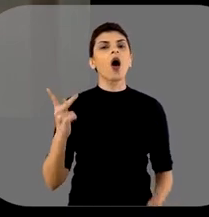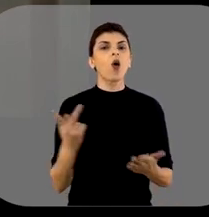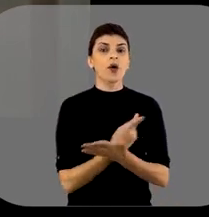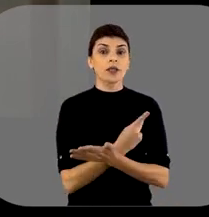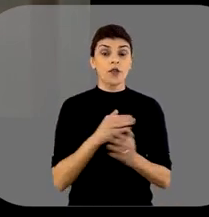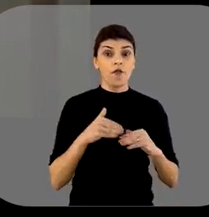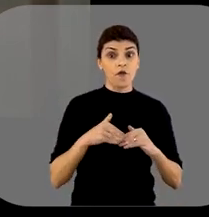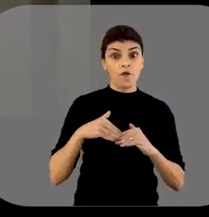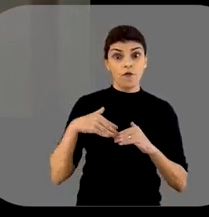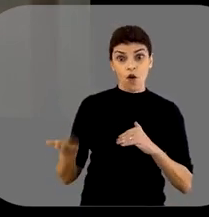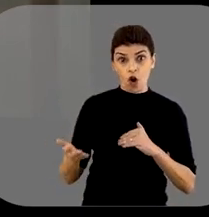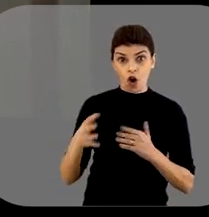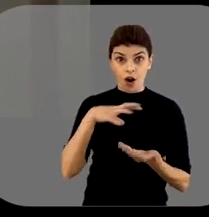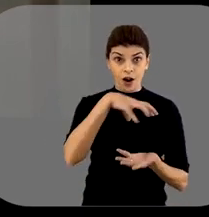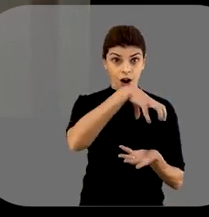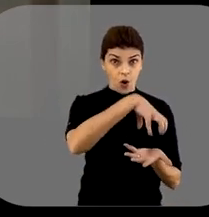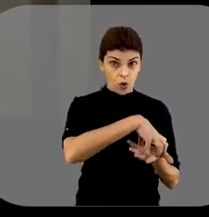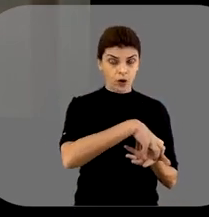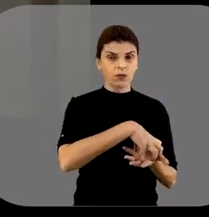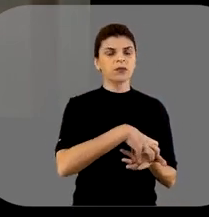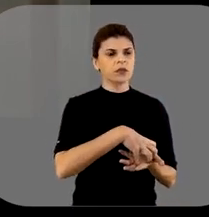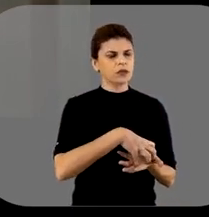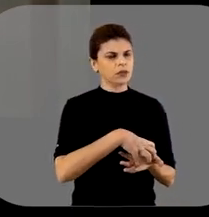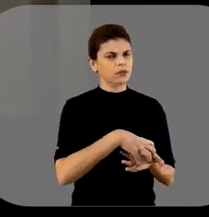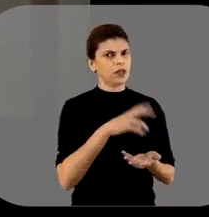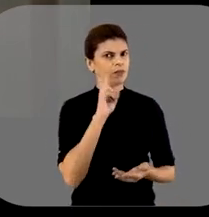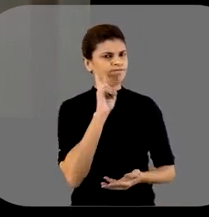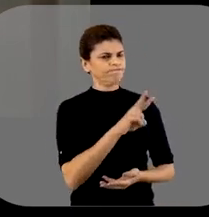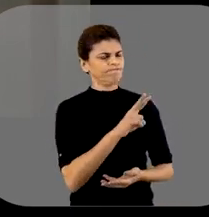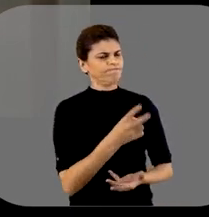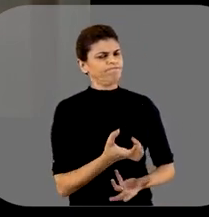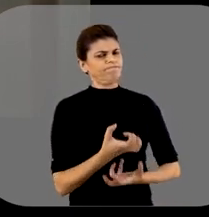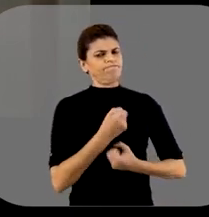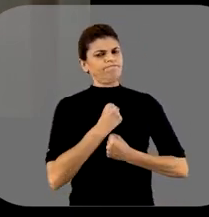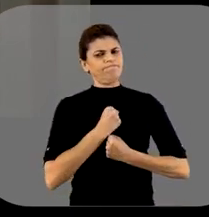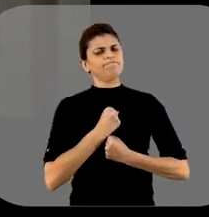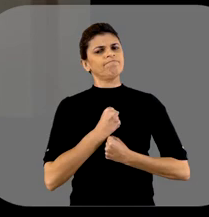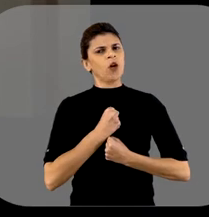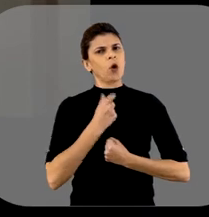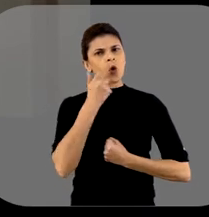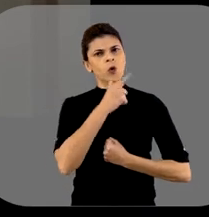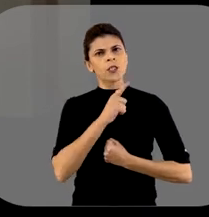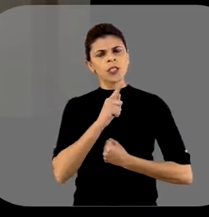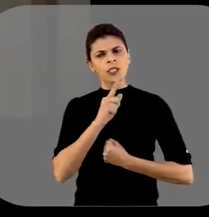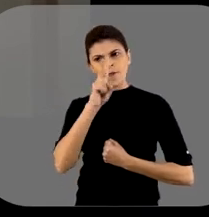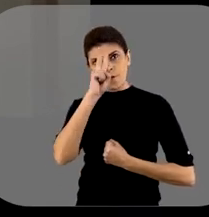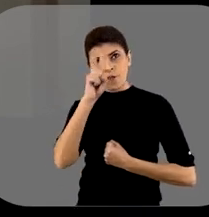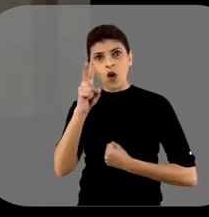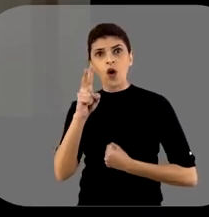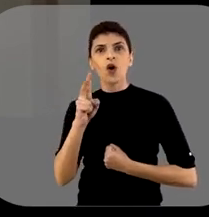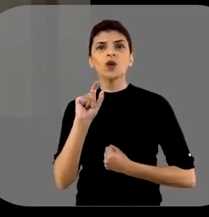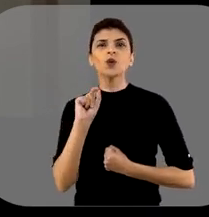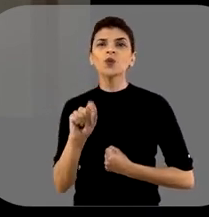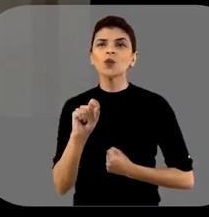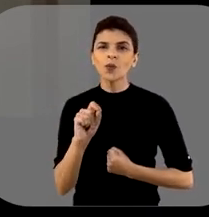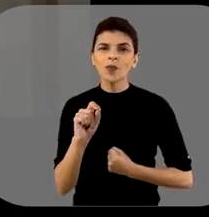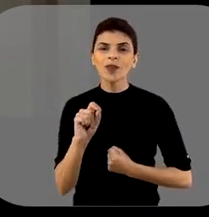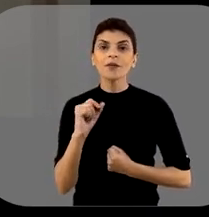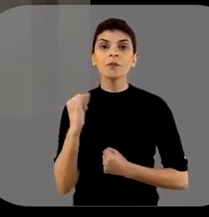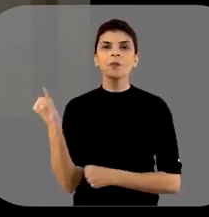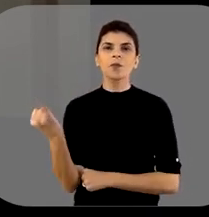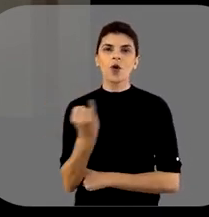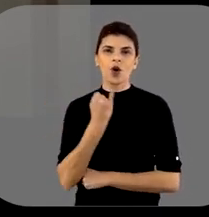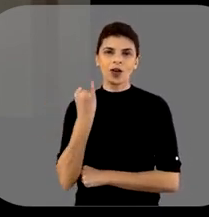fora da aldeia. Uma das coisas que me fortaleceu ainda mais para mim essa ideia